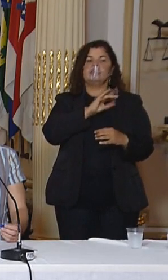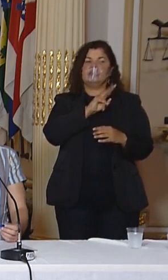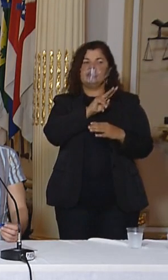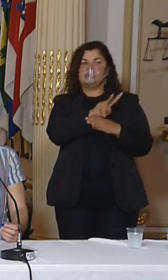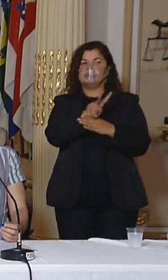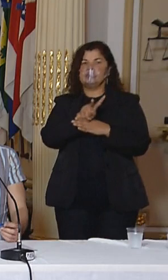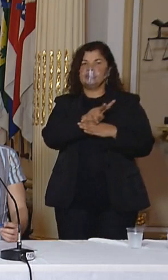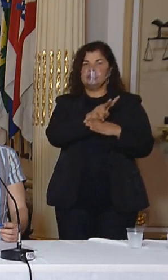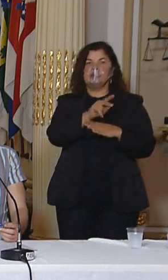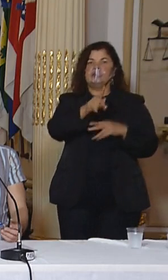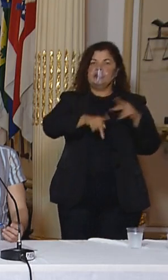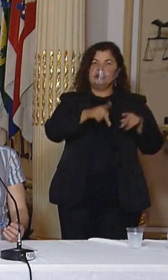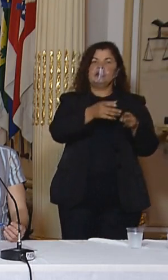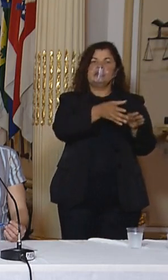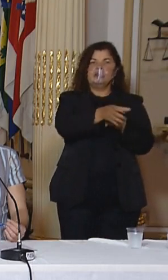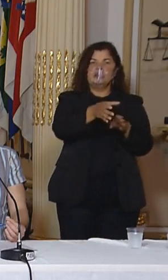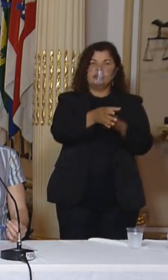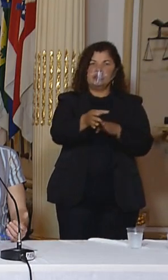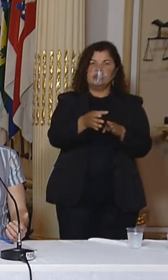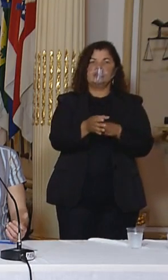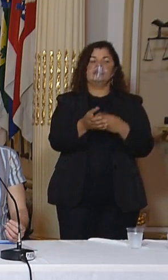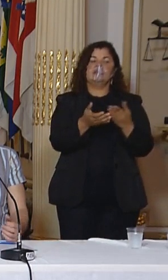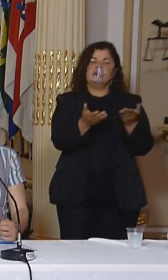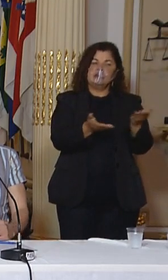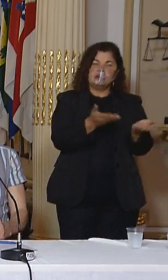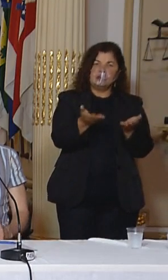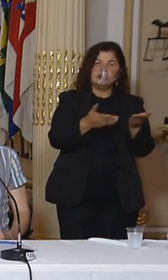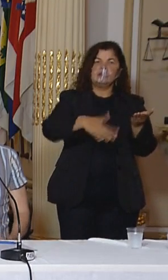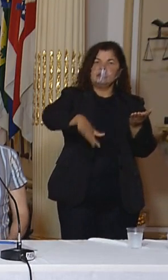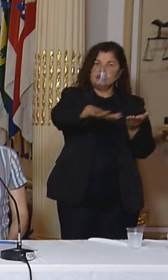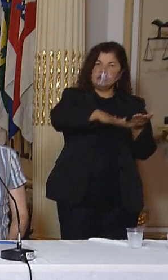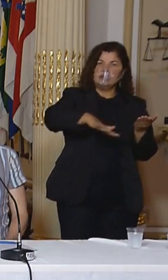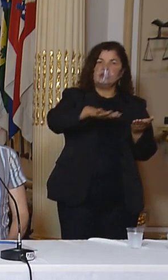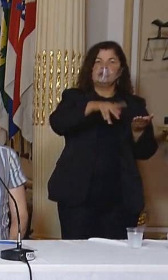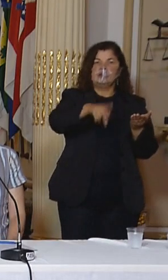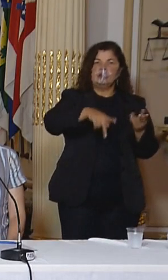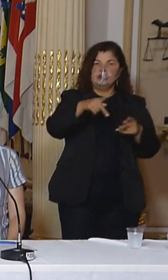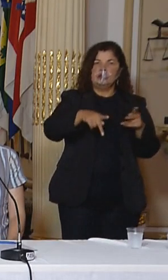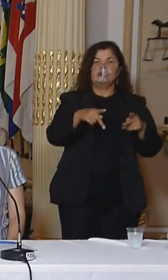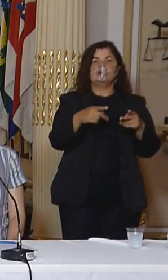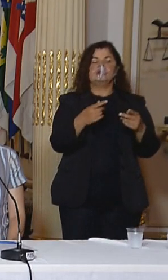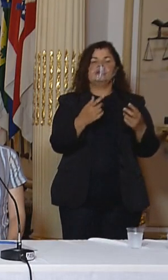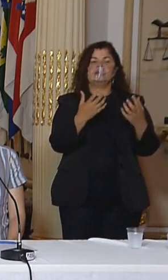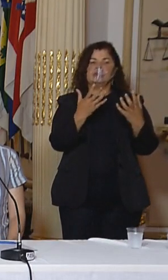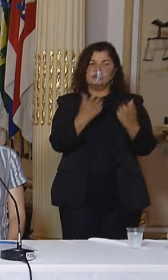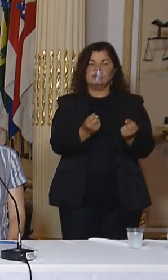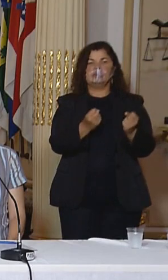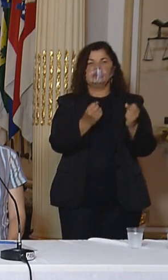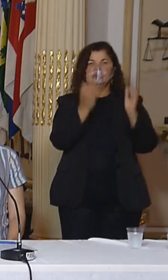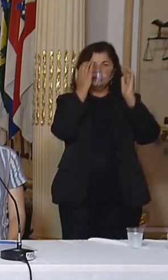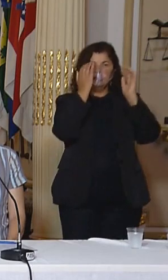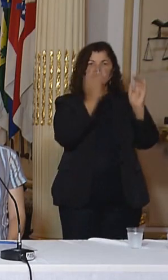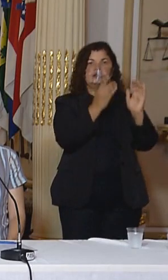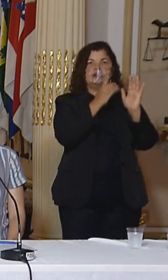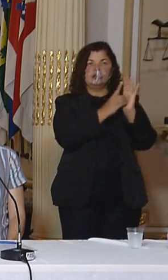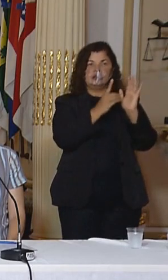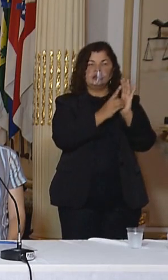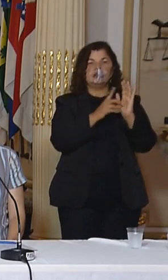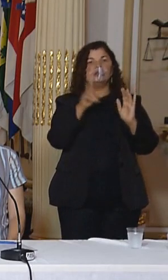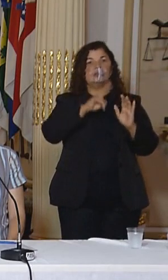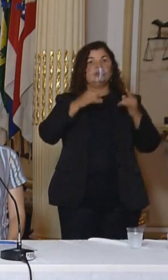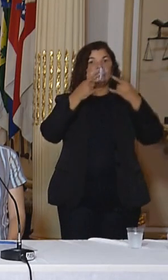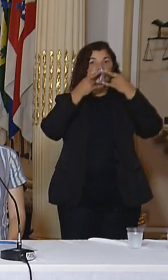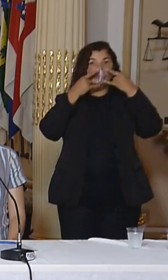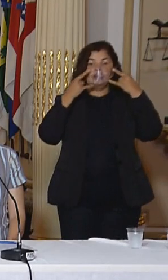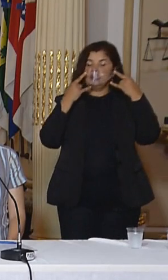da população, orientando, trabalhando para que a população seja cumpridora dos decretos. O uso da máscara passou